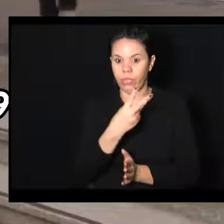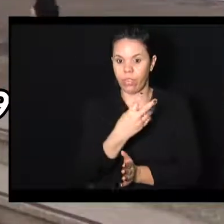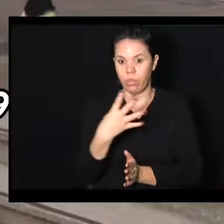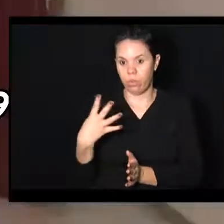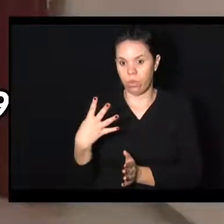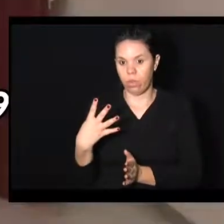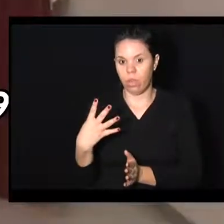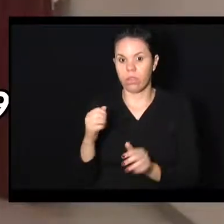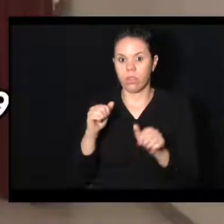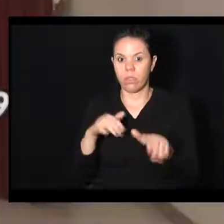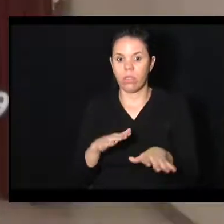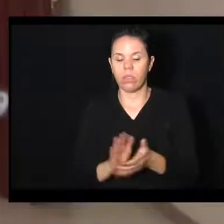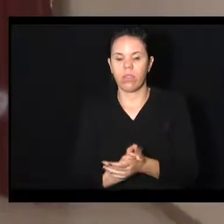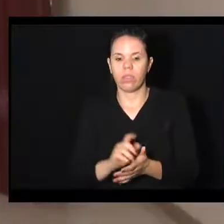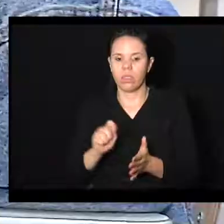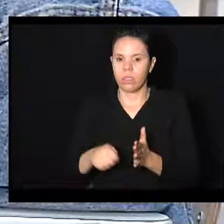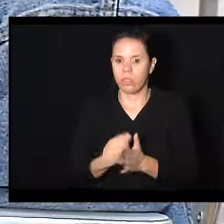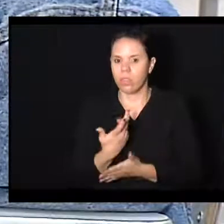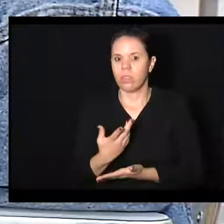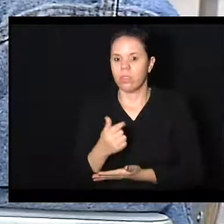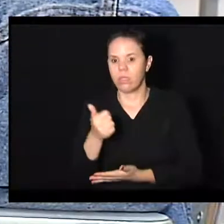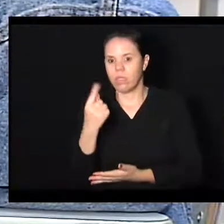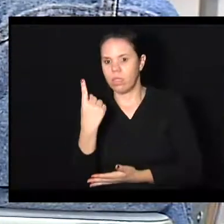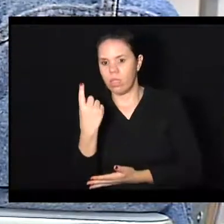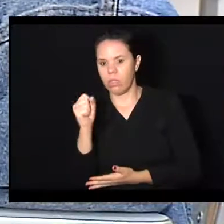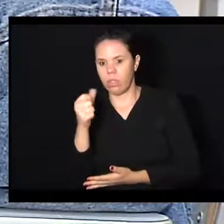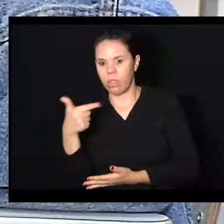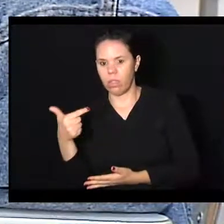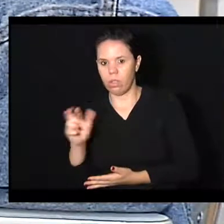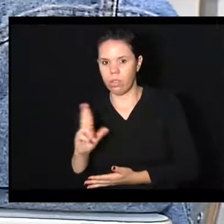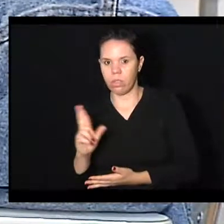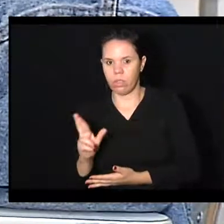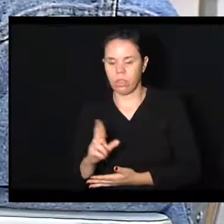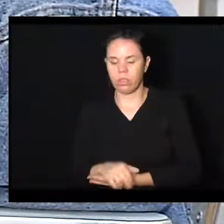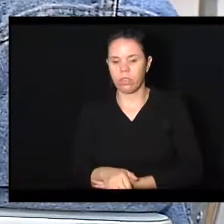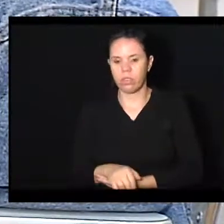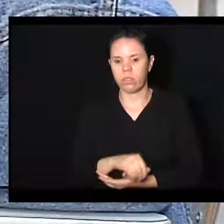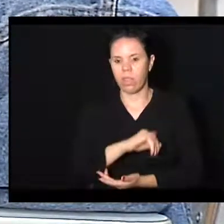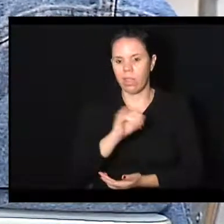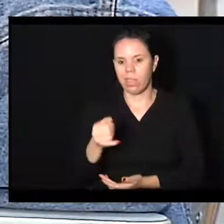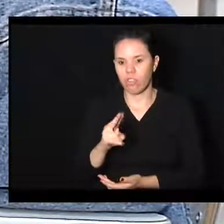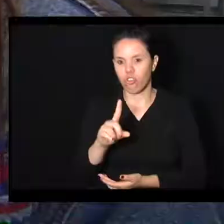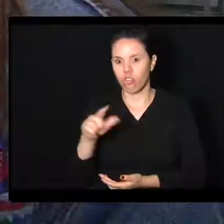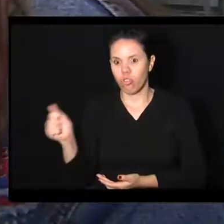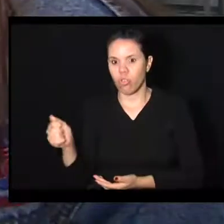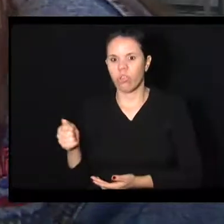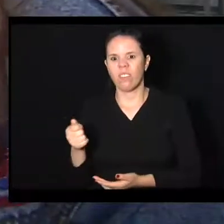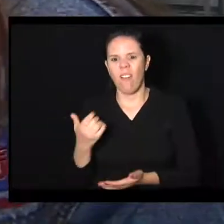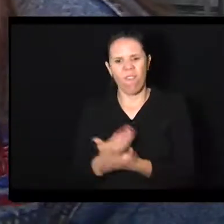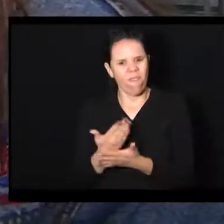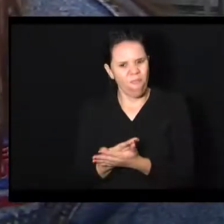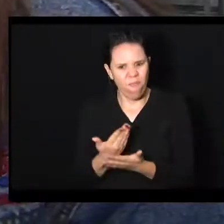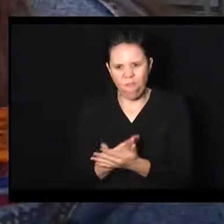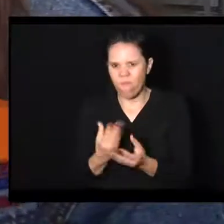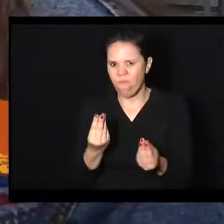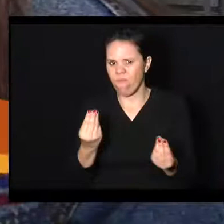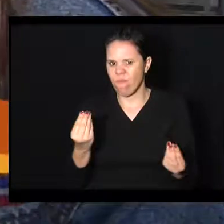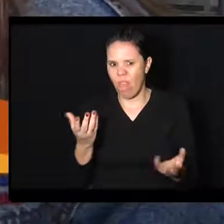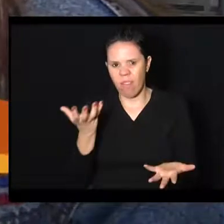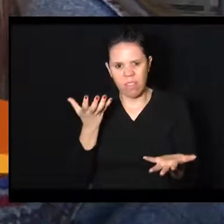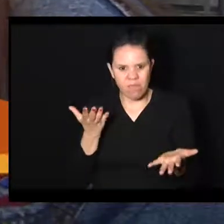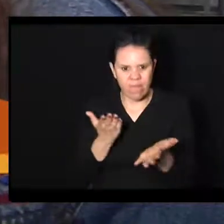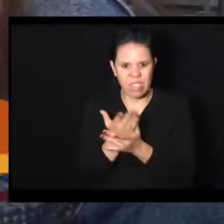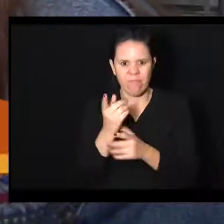de R$ 182. A Júlia tá ralando para entrar em medicina. Para conseguir entrar numa